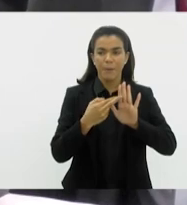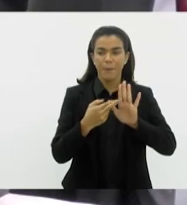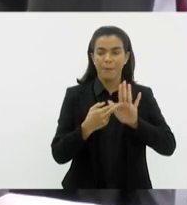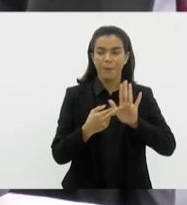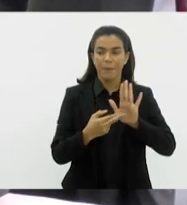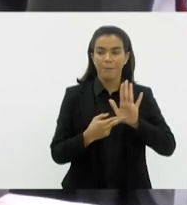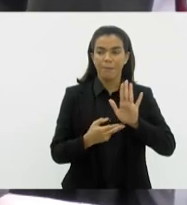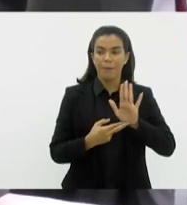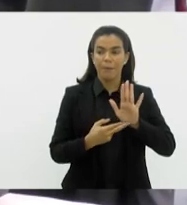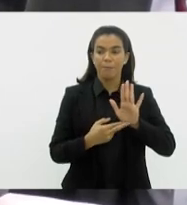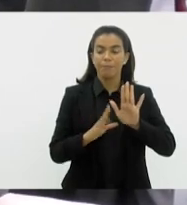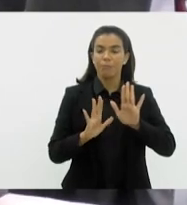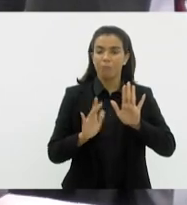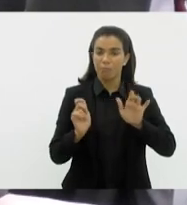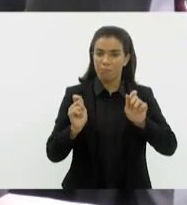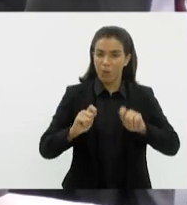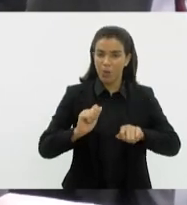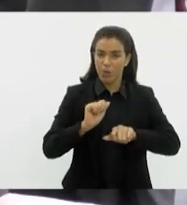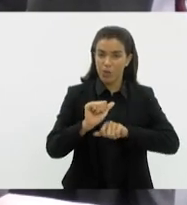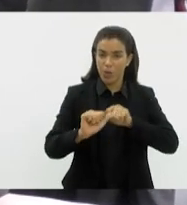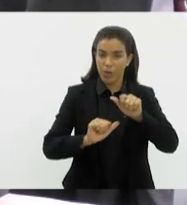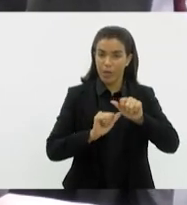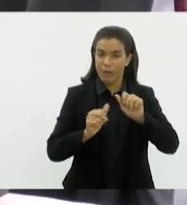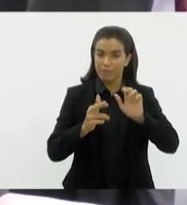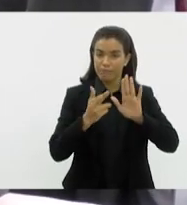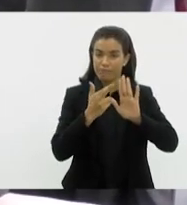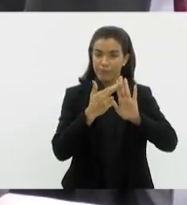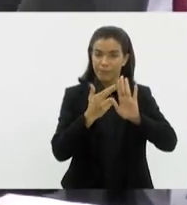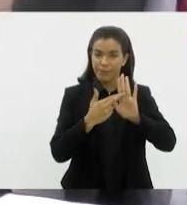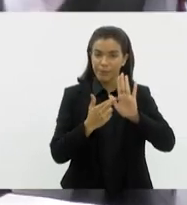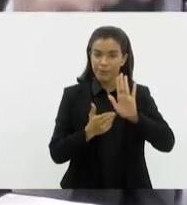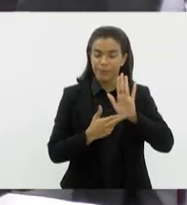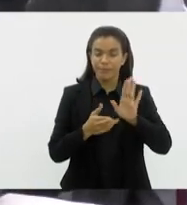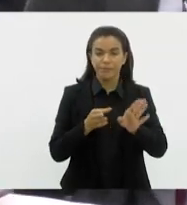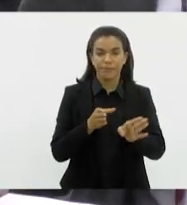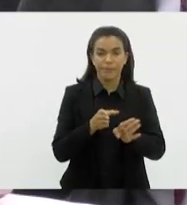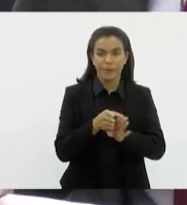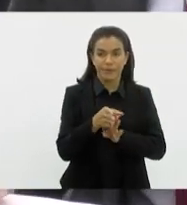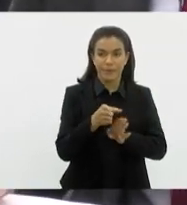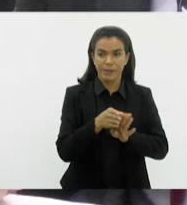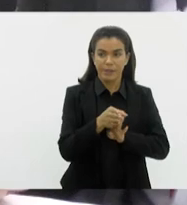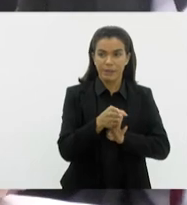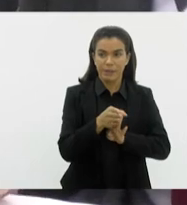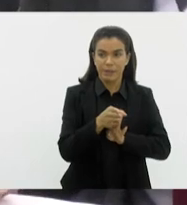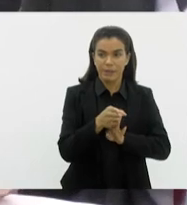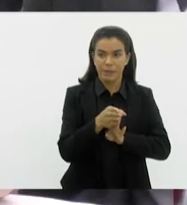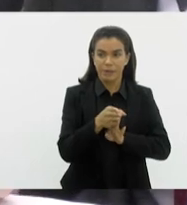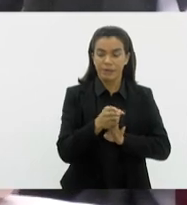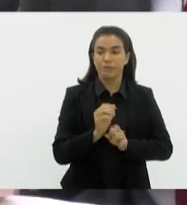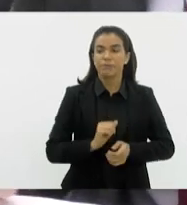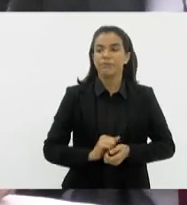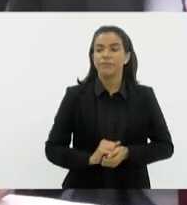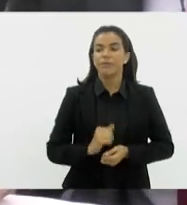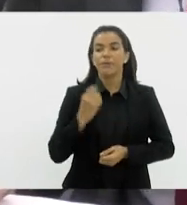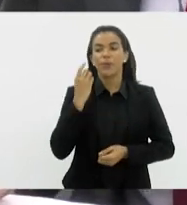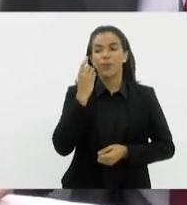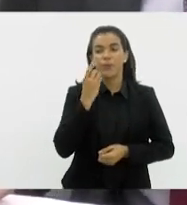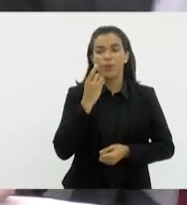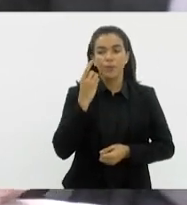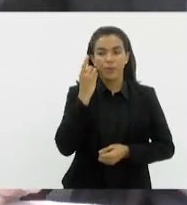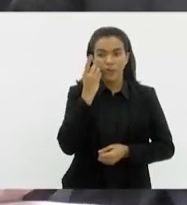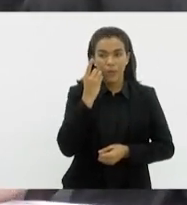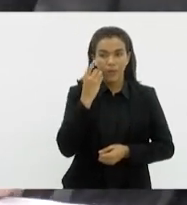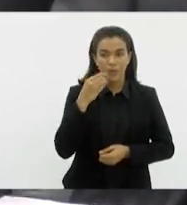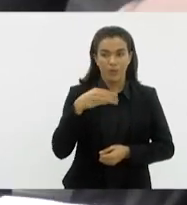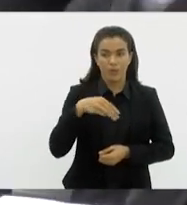Nesse caso, poderia trocar. Observe as seguintes diretrizes. Perfeito. Perfeito. Deputado Minkel... Para ficar na linha